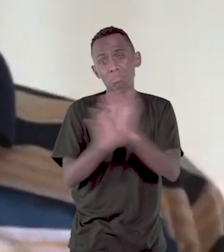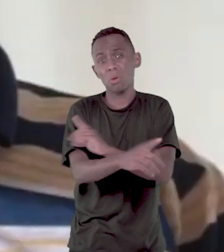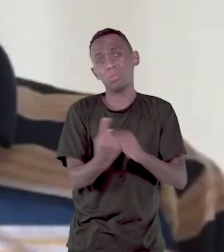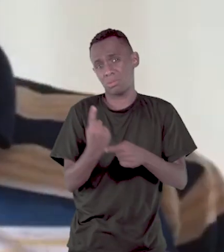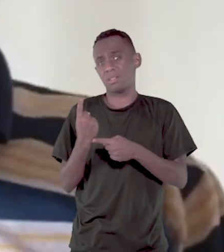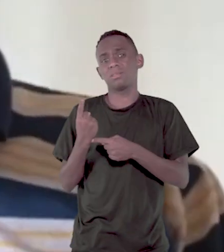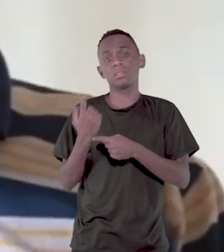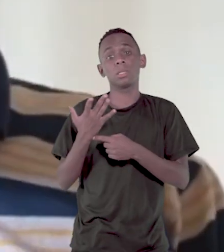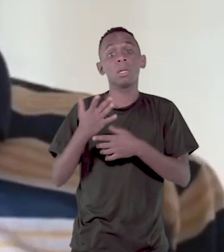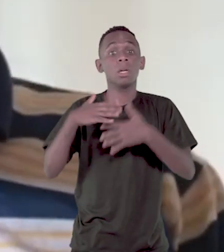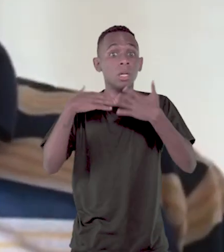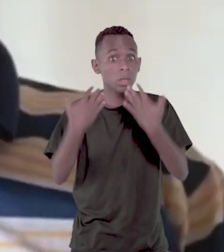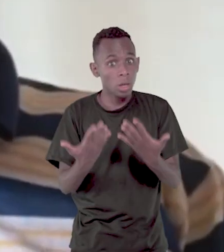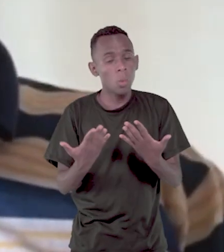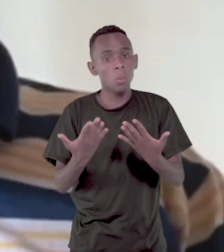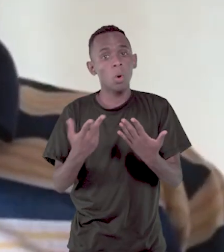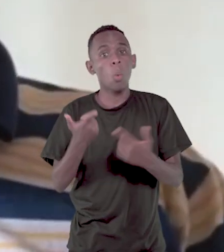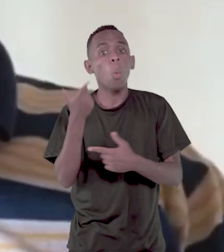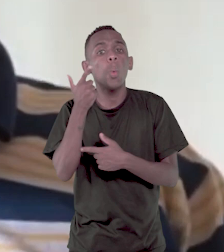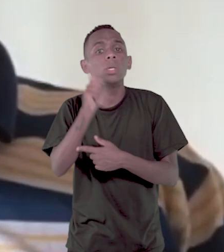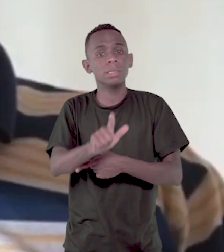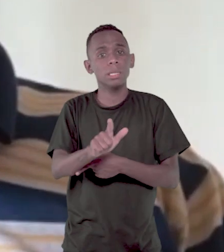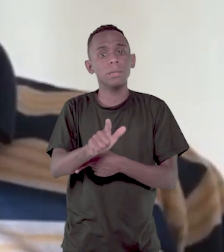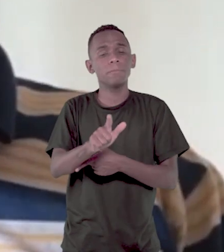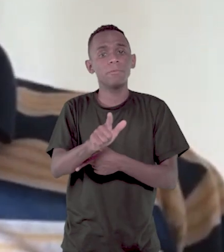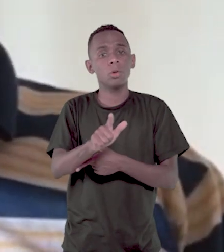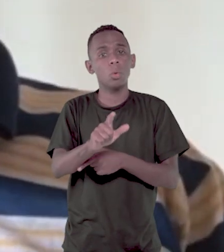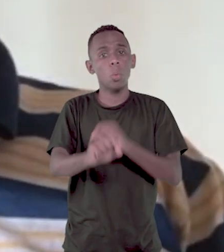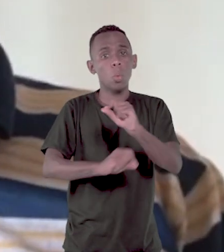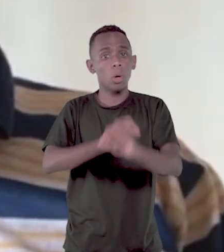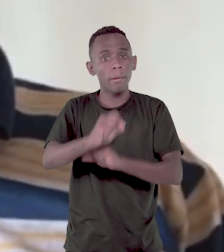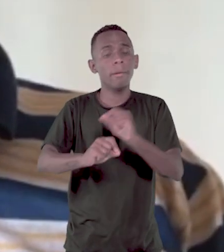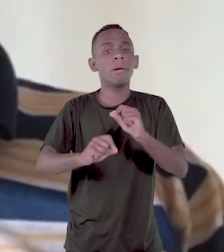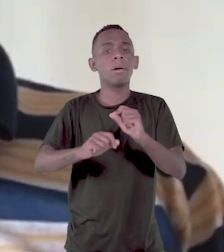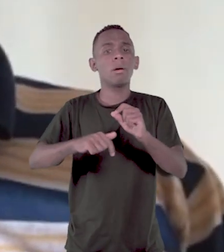tinha esse material, e aí, finalmente, eu consegui,